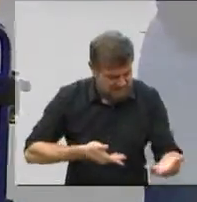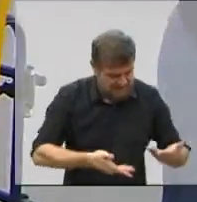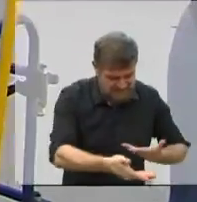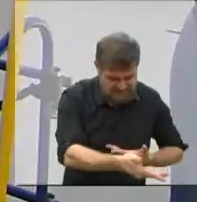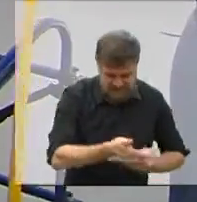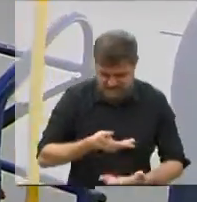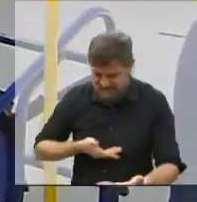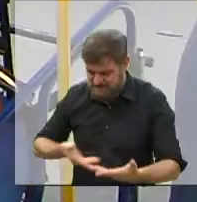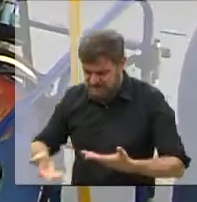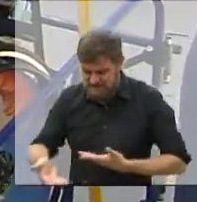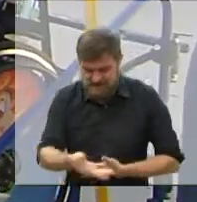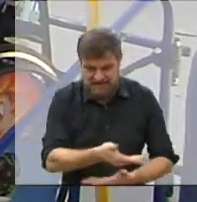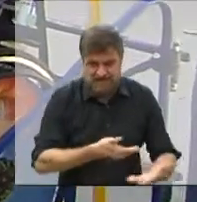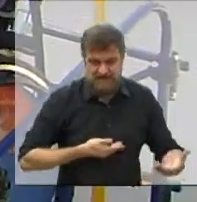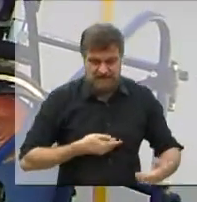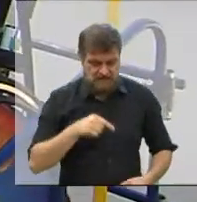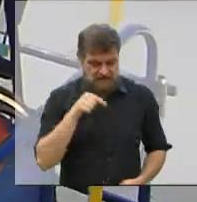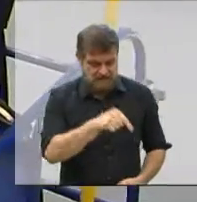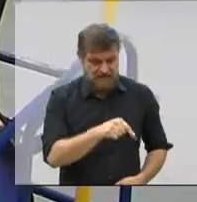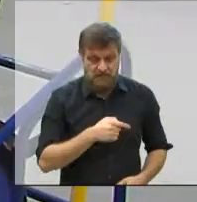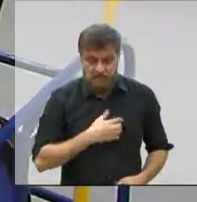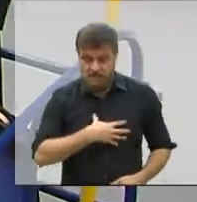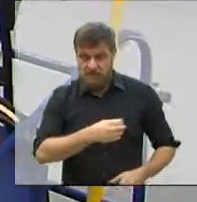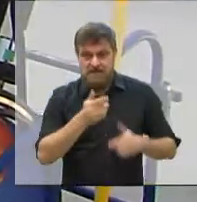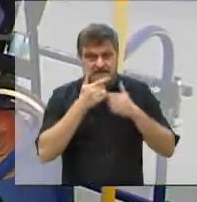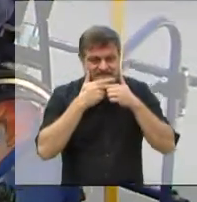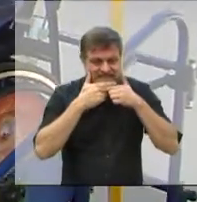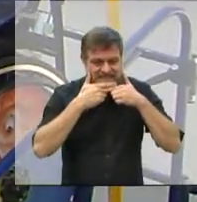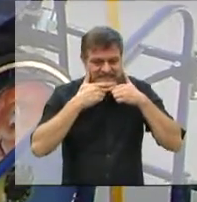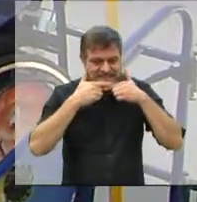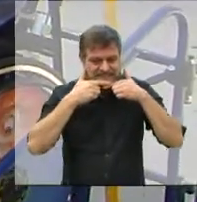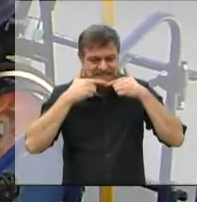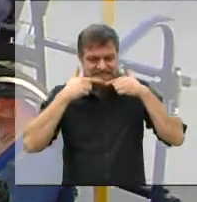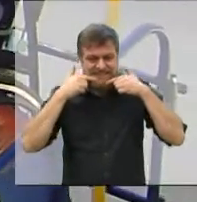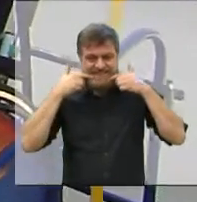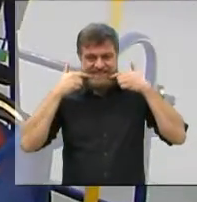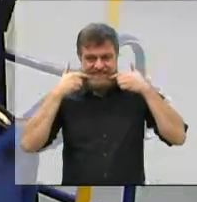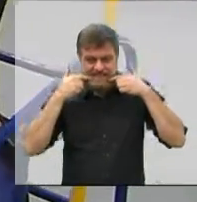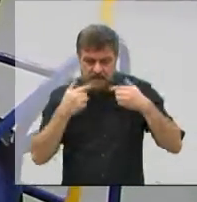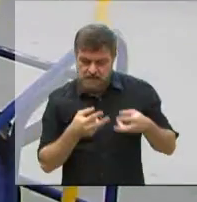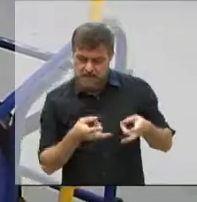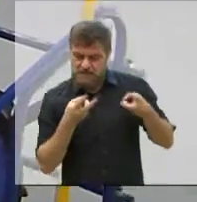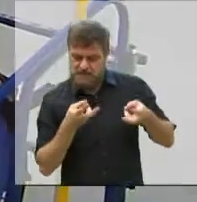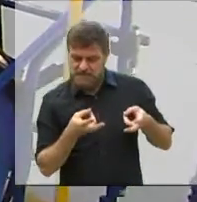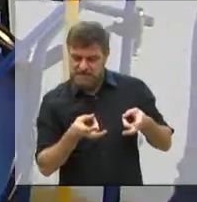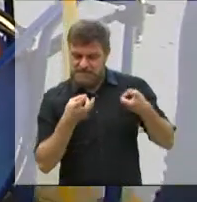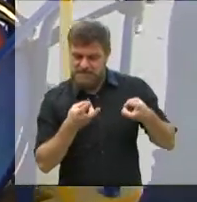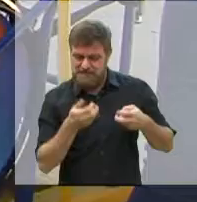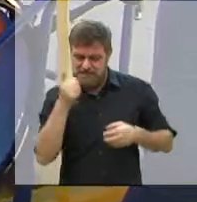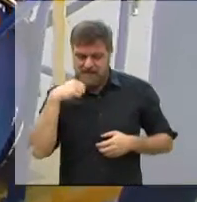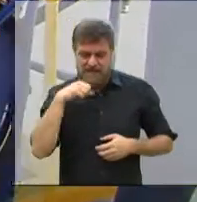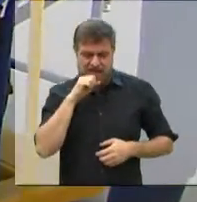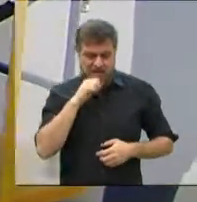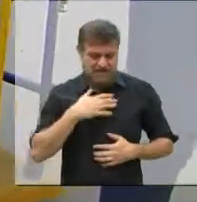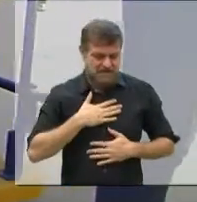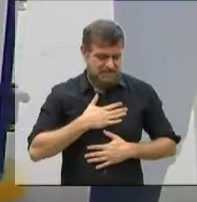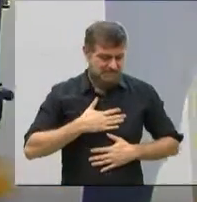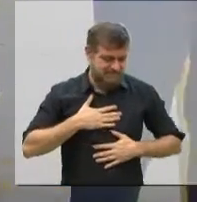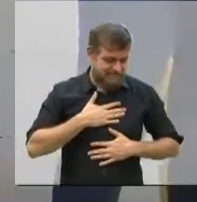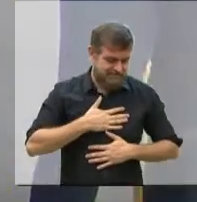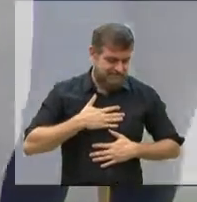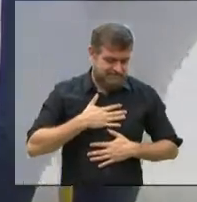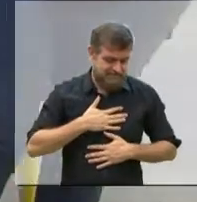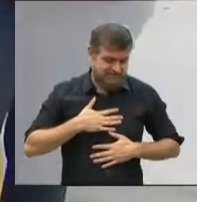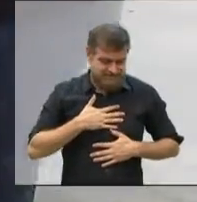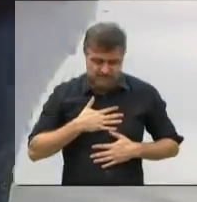se interagir e o menino começou a sorrir, começou a esboçar aquelas reações que toda mãe quer ver de uma criança,